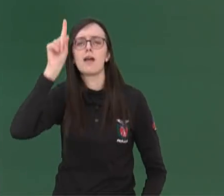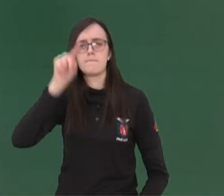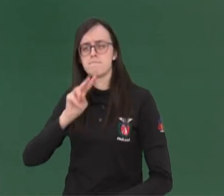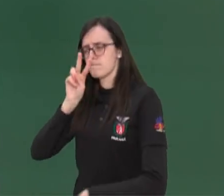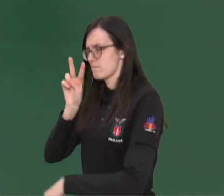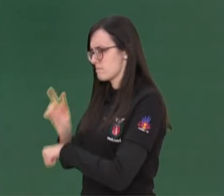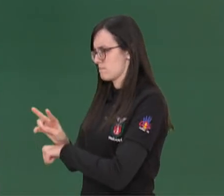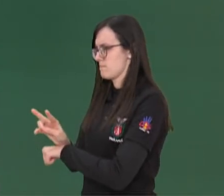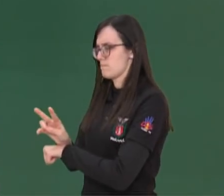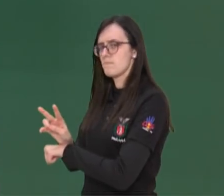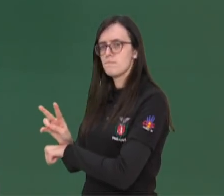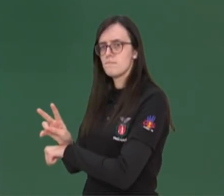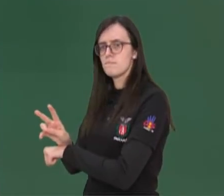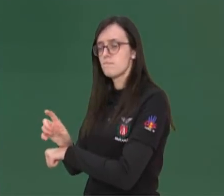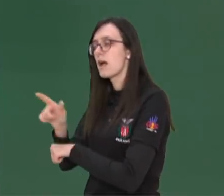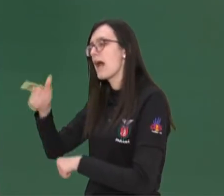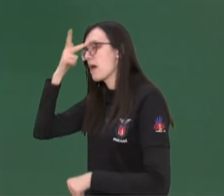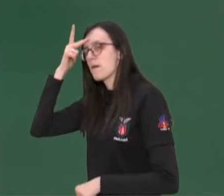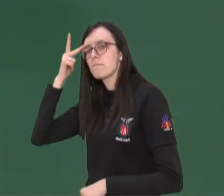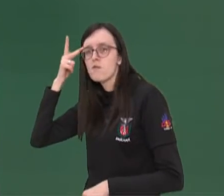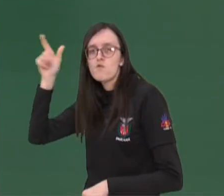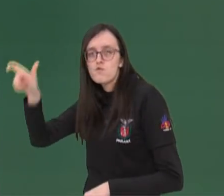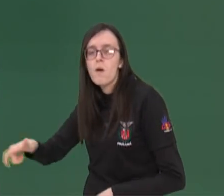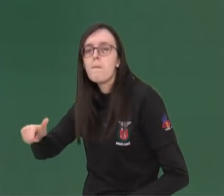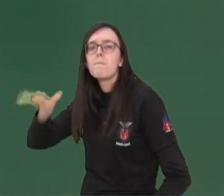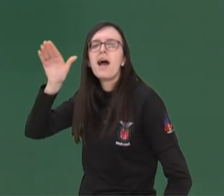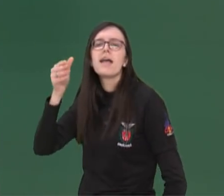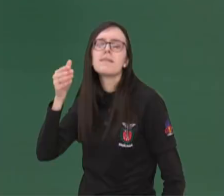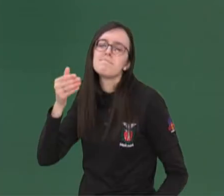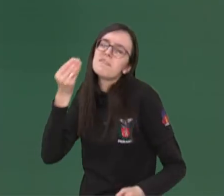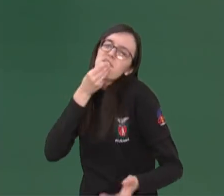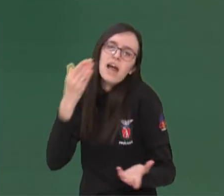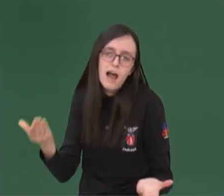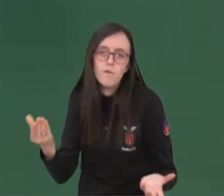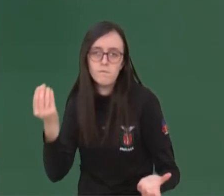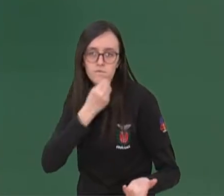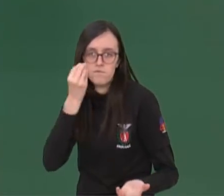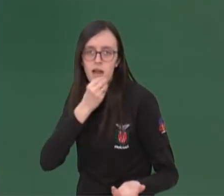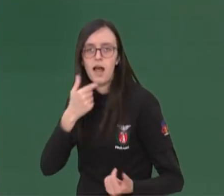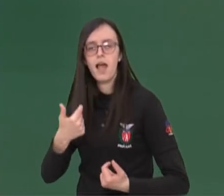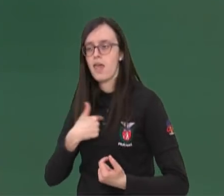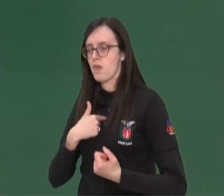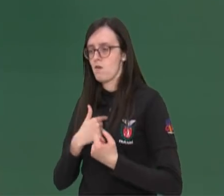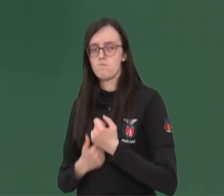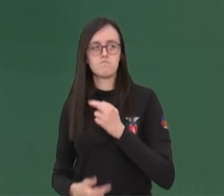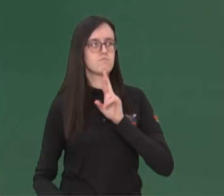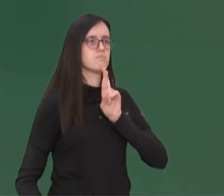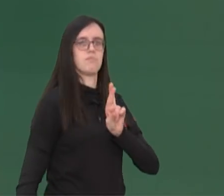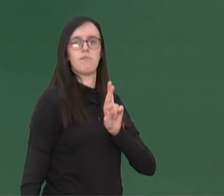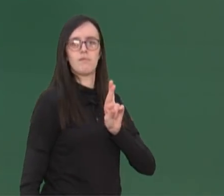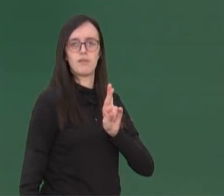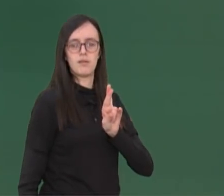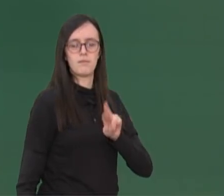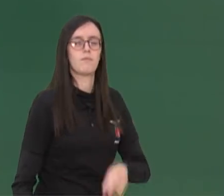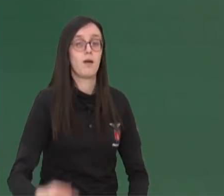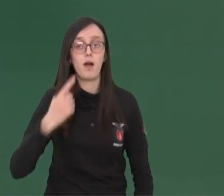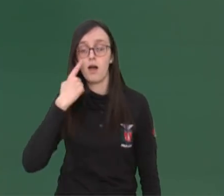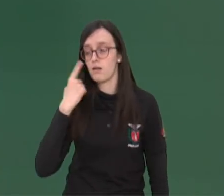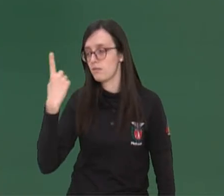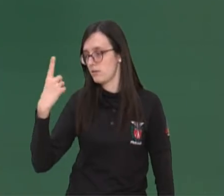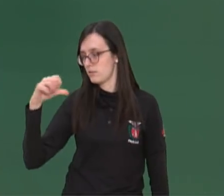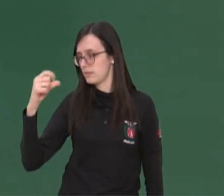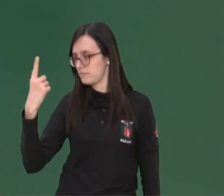Proteção exercida em relação a alguém mais frágil, é a representação. Pega 1916,